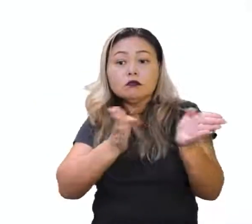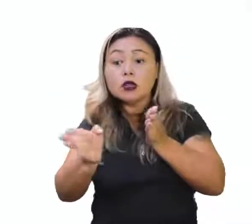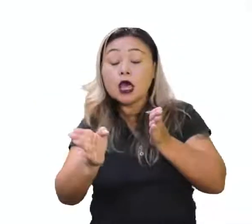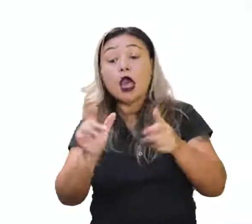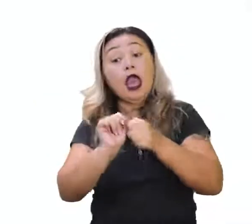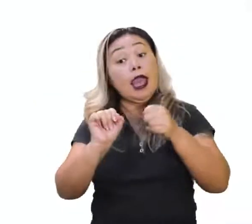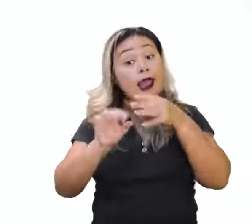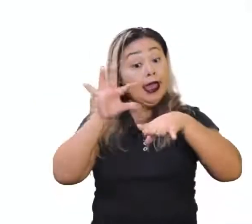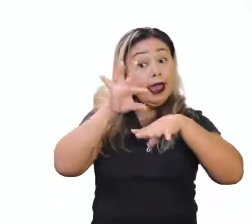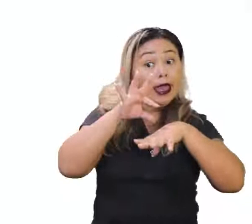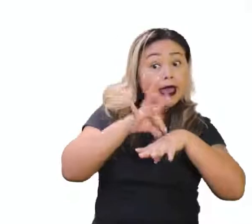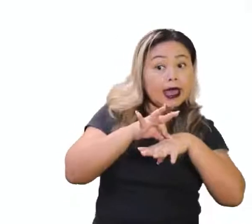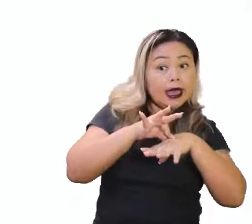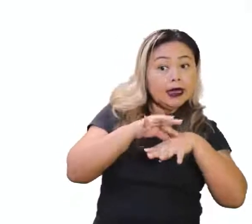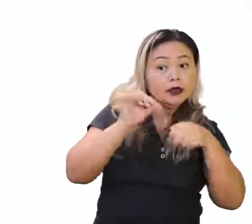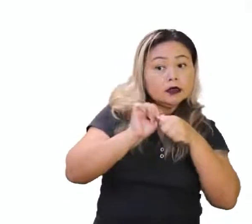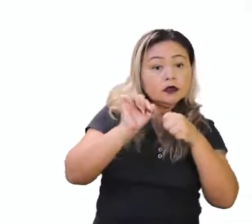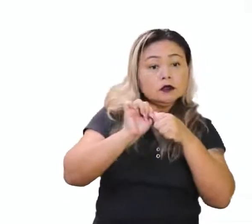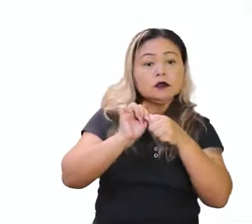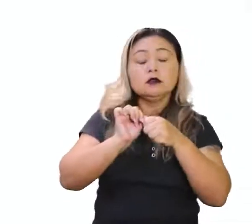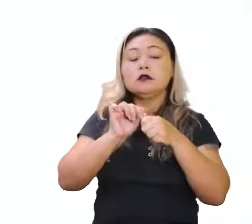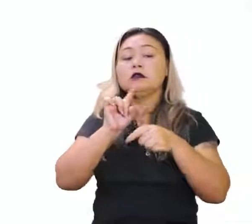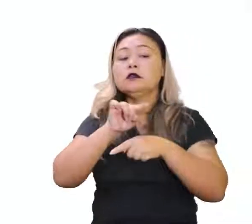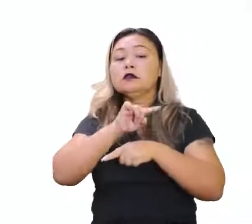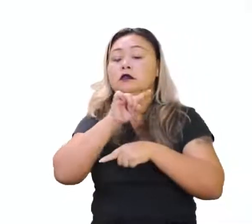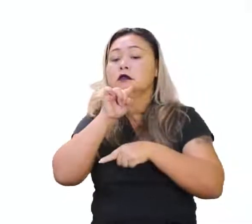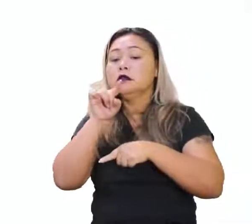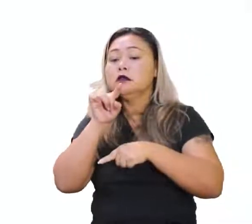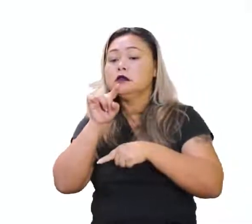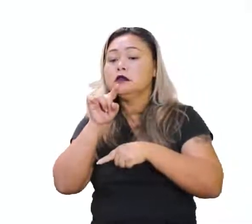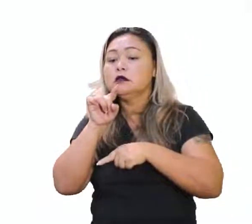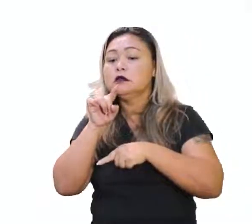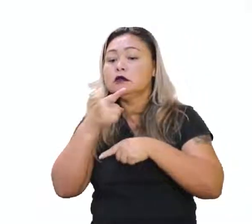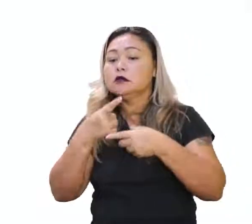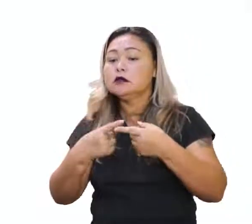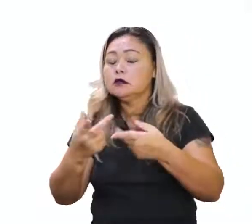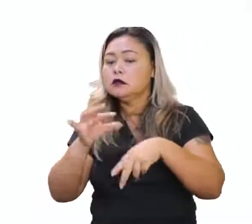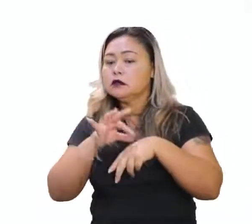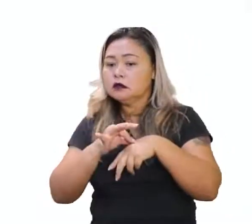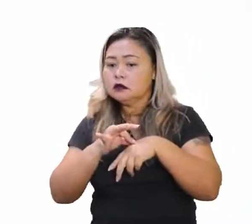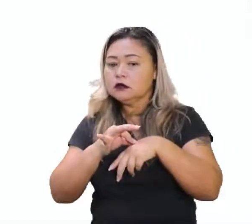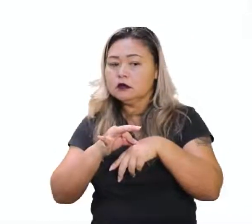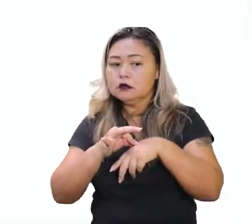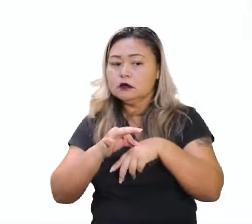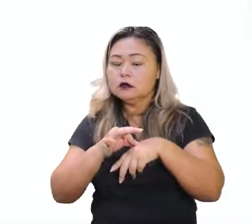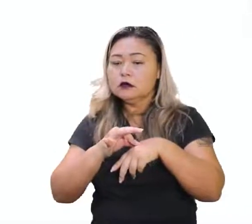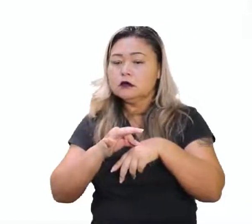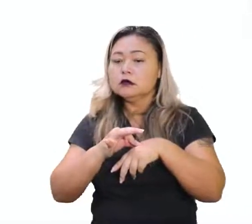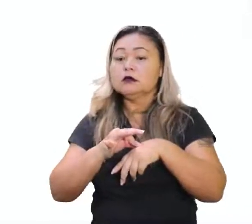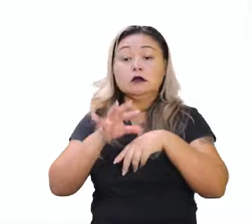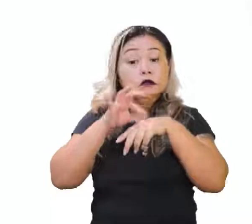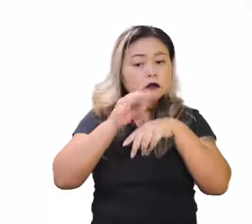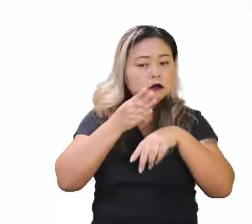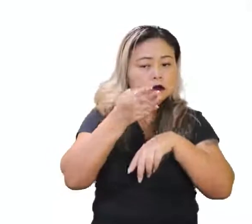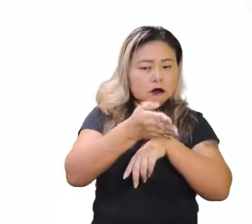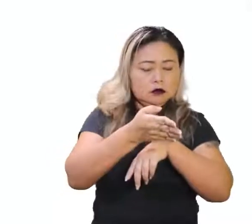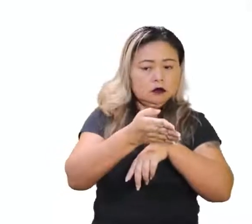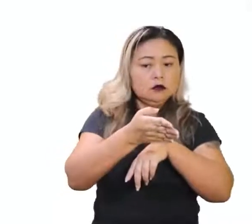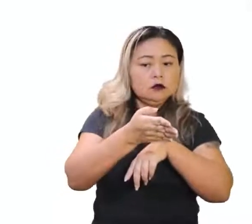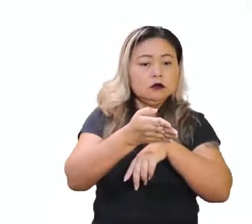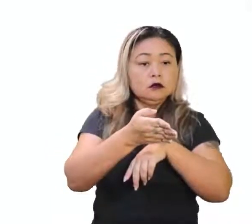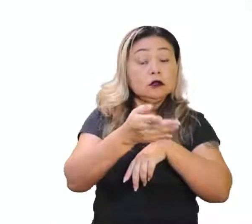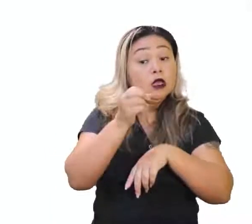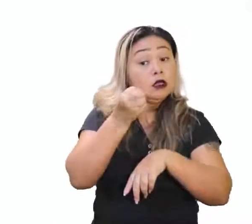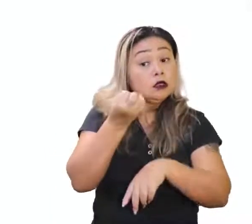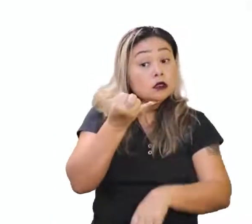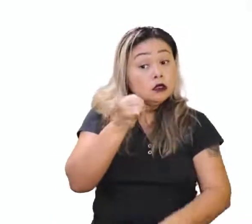carne e corte. Então, sempre nós vamos estar frisando aqui para vocês que a criação é carne, que também,